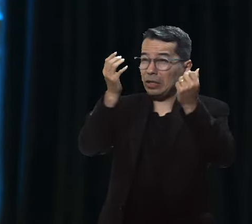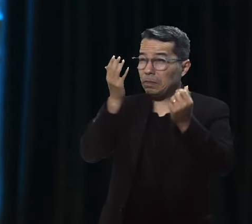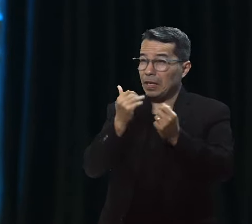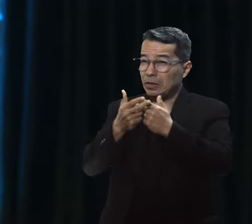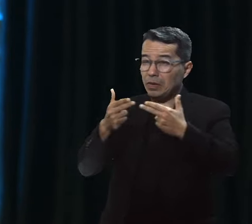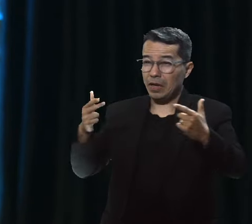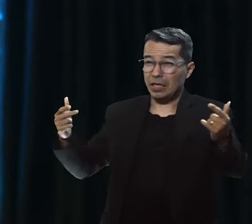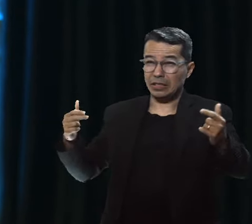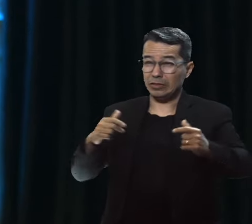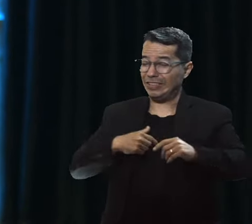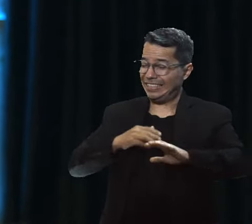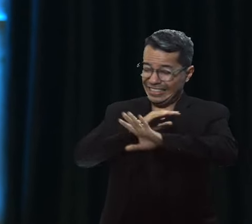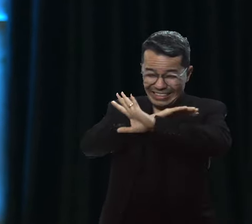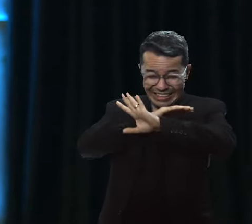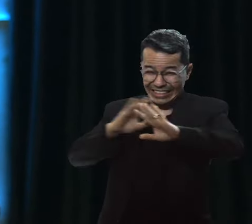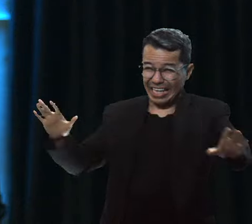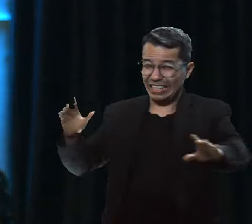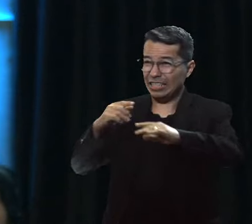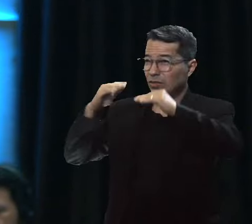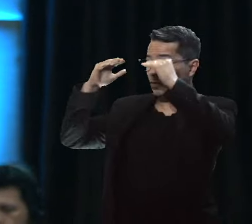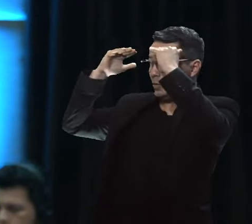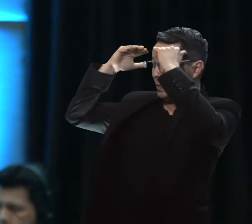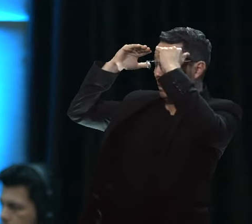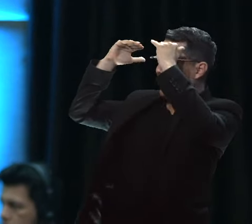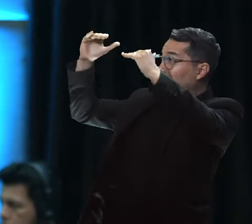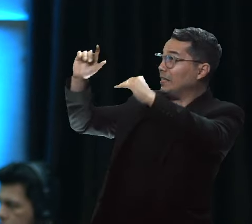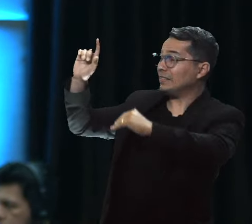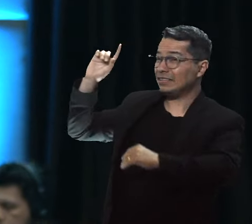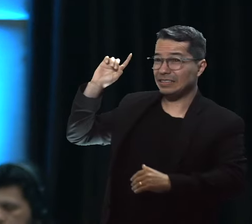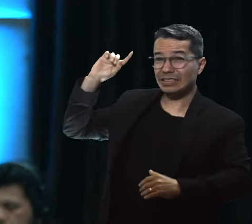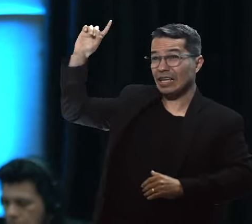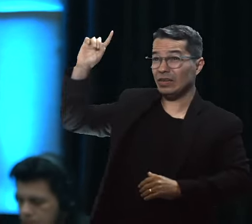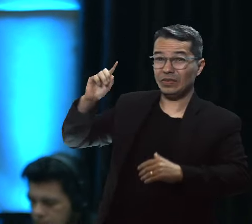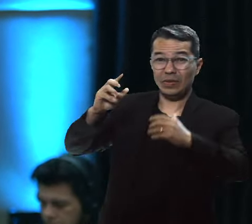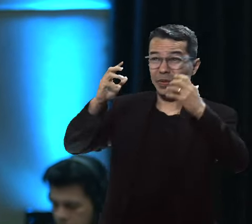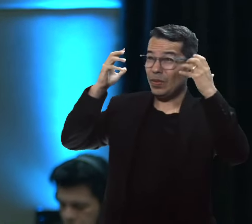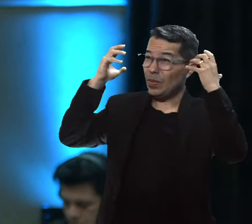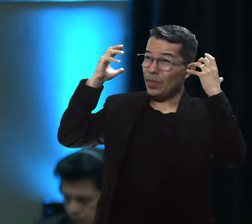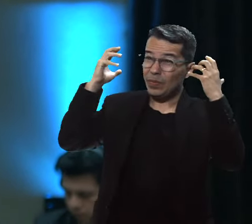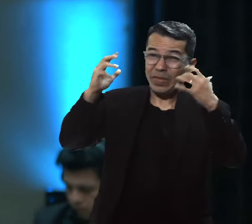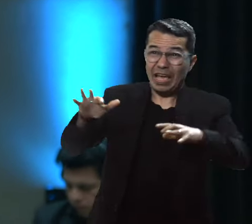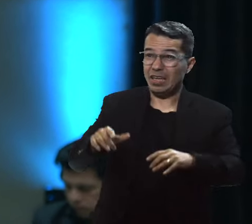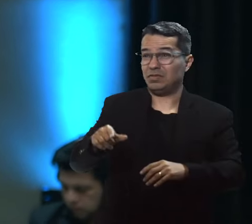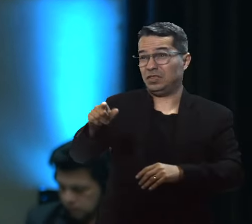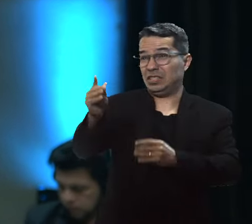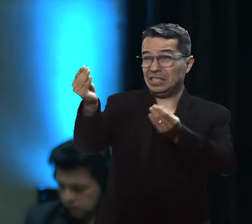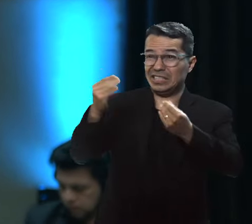vou desobedecer. Deus falou para eu não parar na casa de ninguém. Olha, ele era bem intencionado, não era?